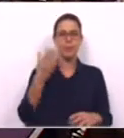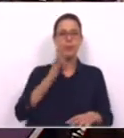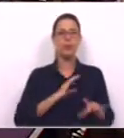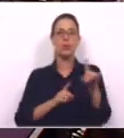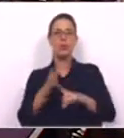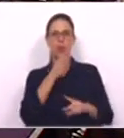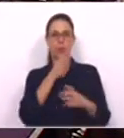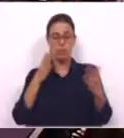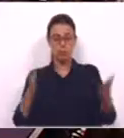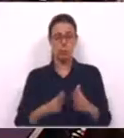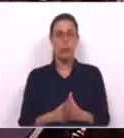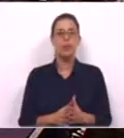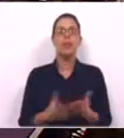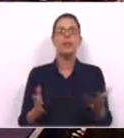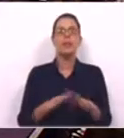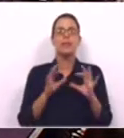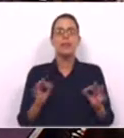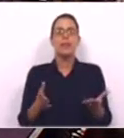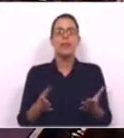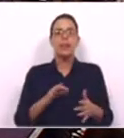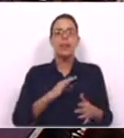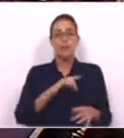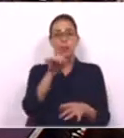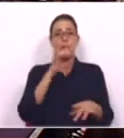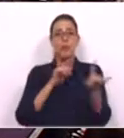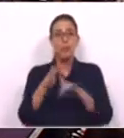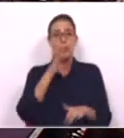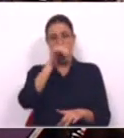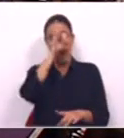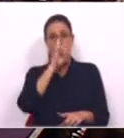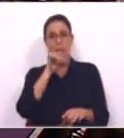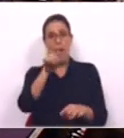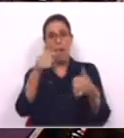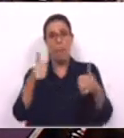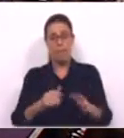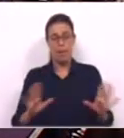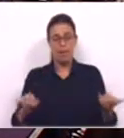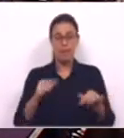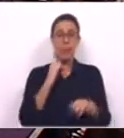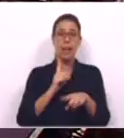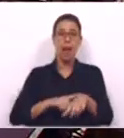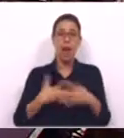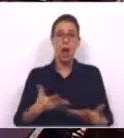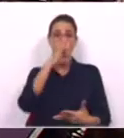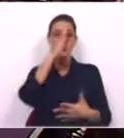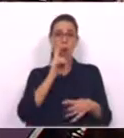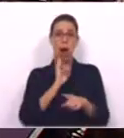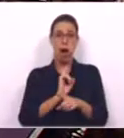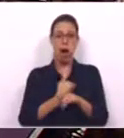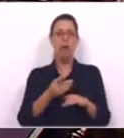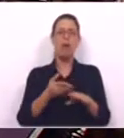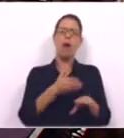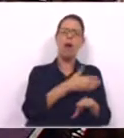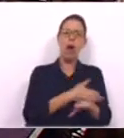e senhores deputados como as senhoras e os senhores deputados se devem Recordar já nesta legislatura de resto como